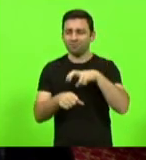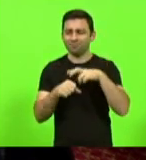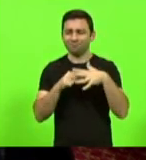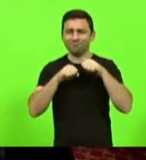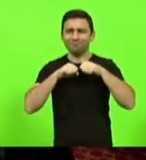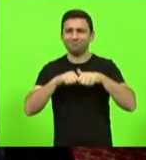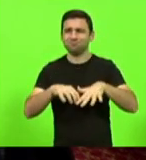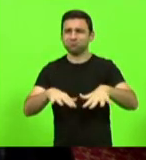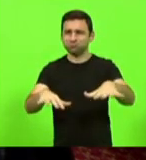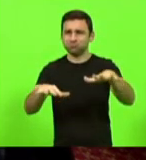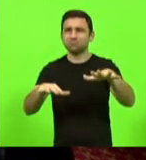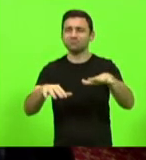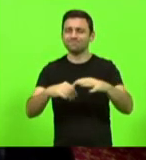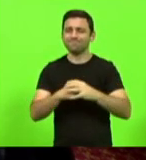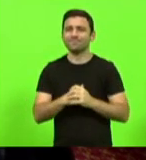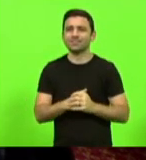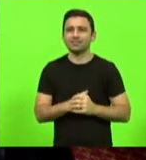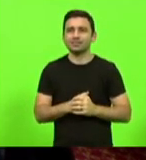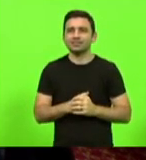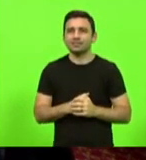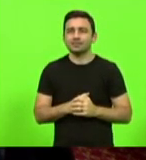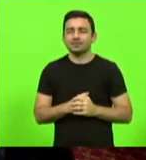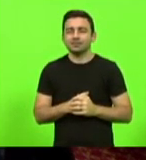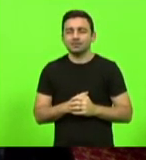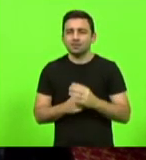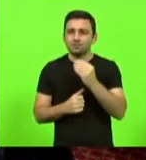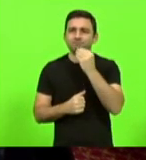do Covid-19, é